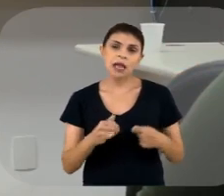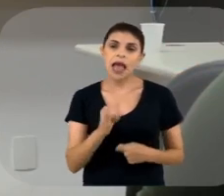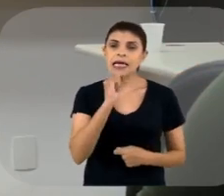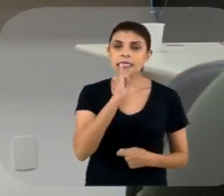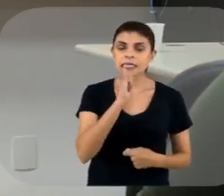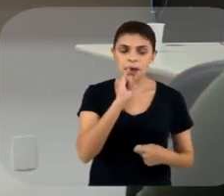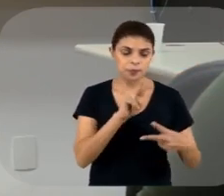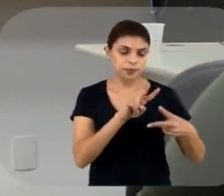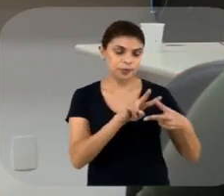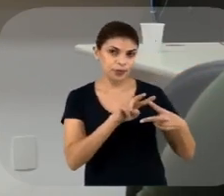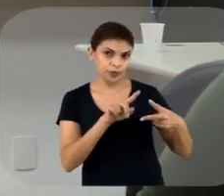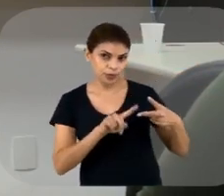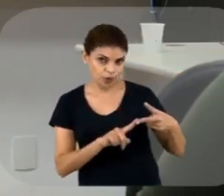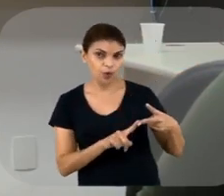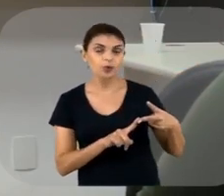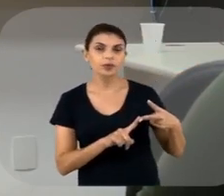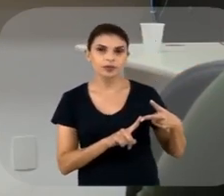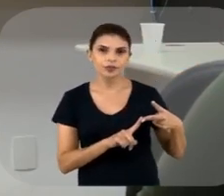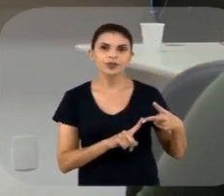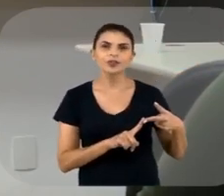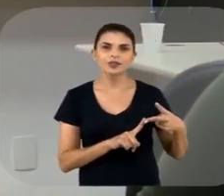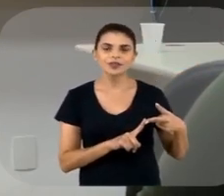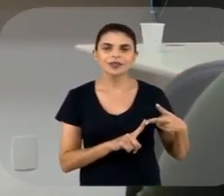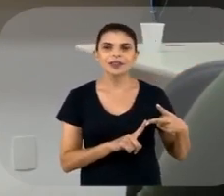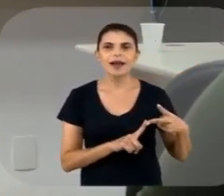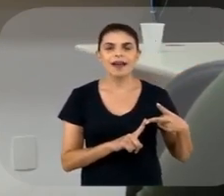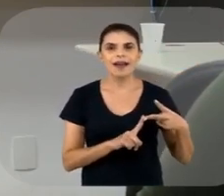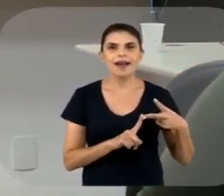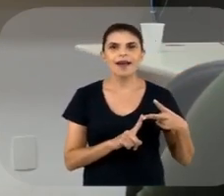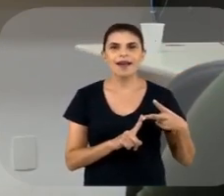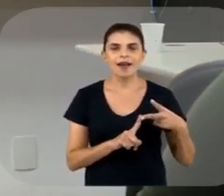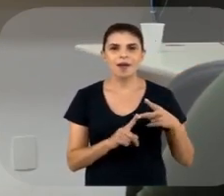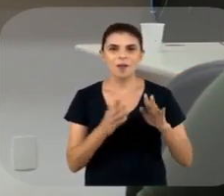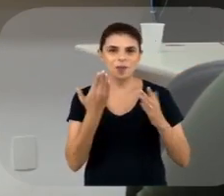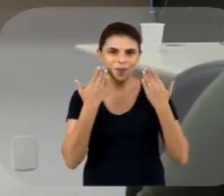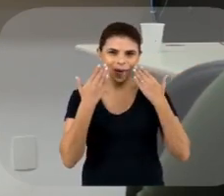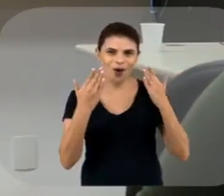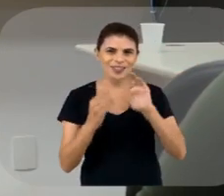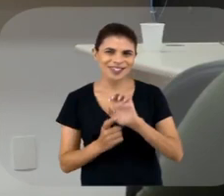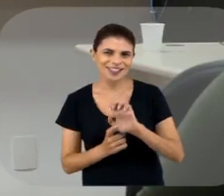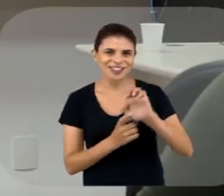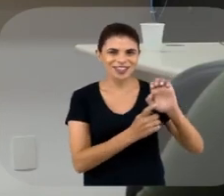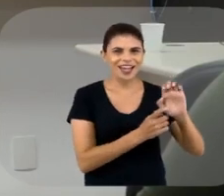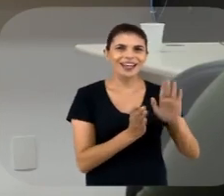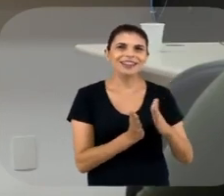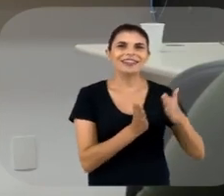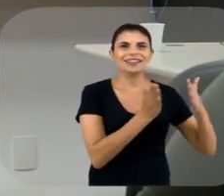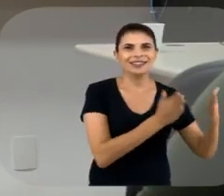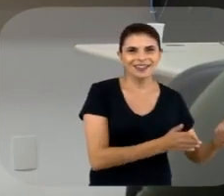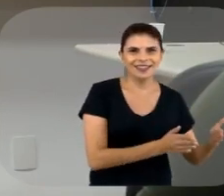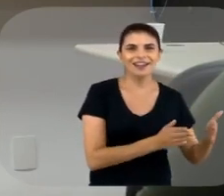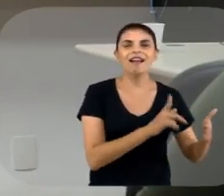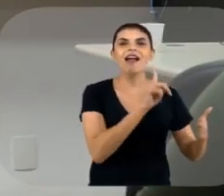dois exemplos, esse na minha esquerda, também à esquerda de vocês,